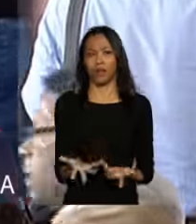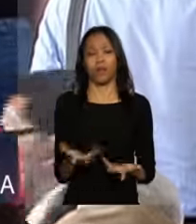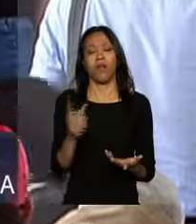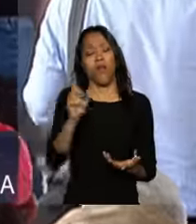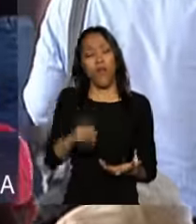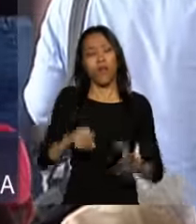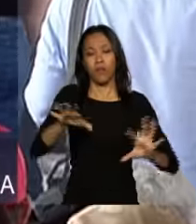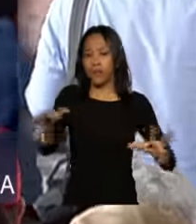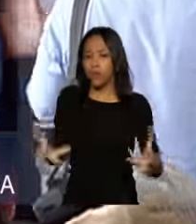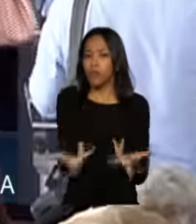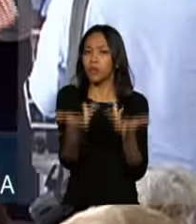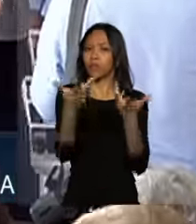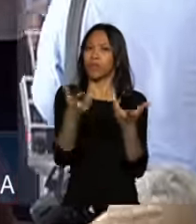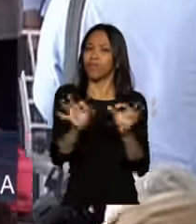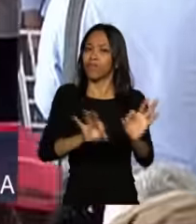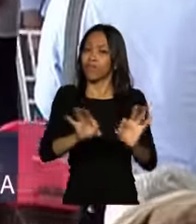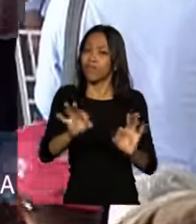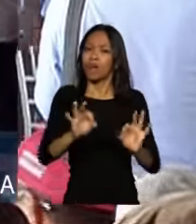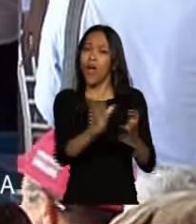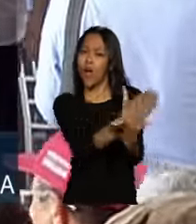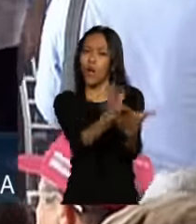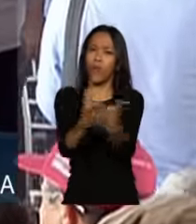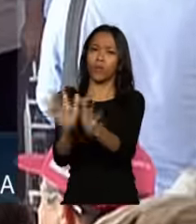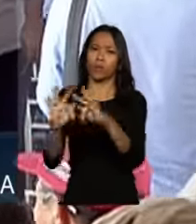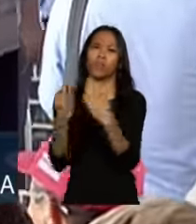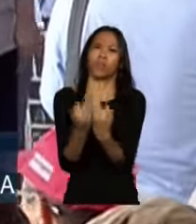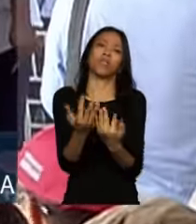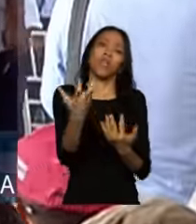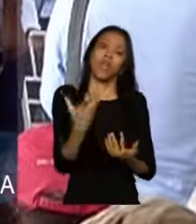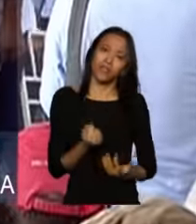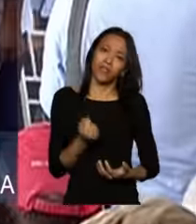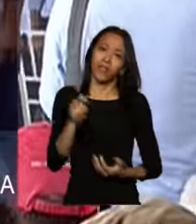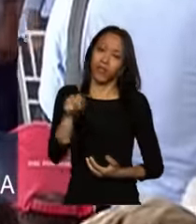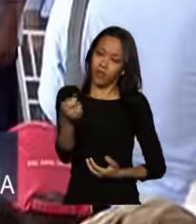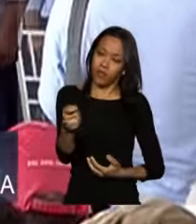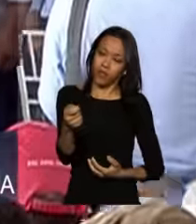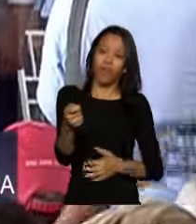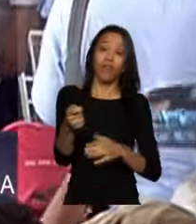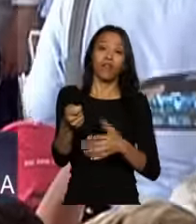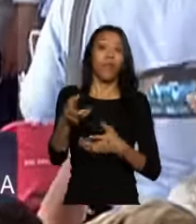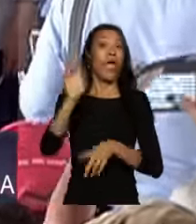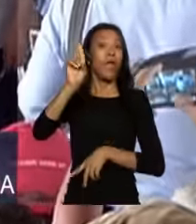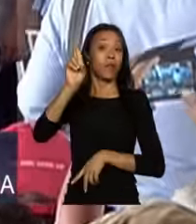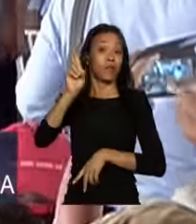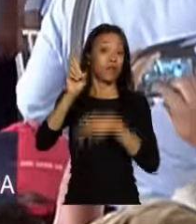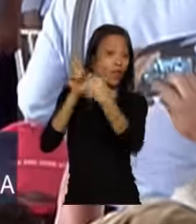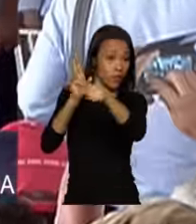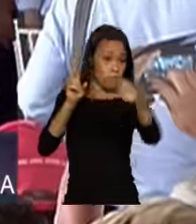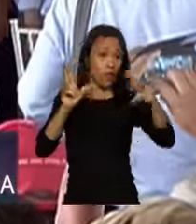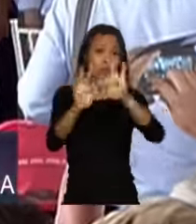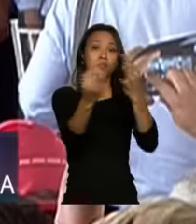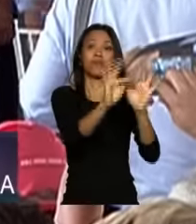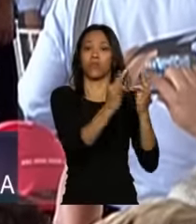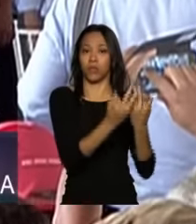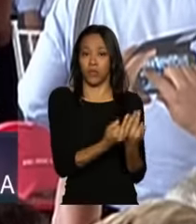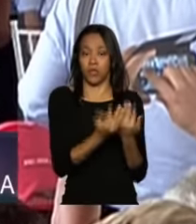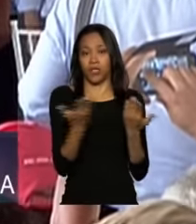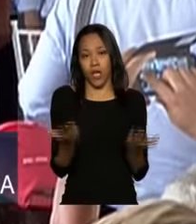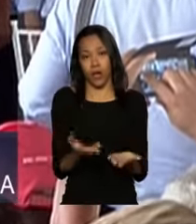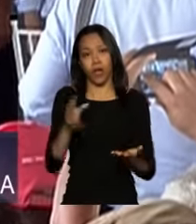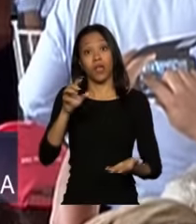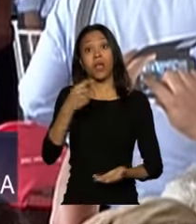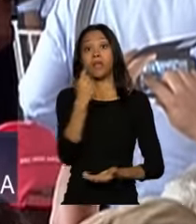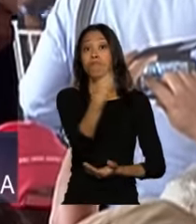Cerimônia de entrega de chaves, algumas famílias recebem em nome de todas as outras. Neste caso, essas famílias estão recebendo em nome